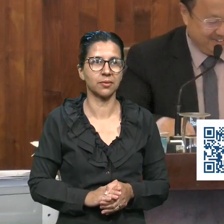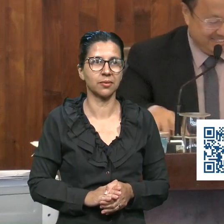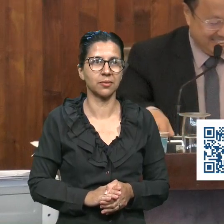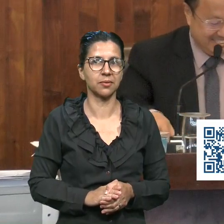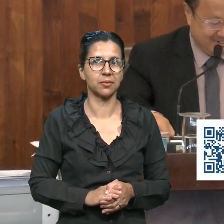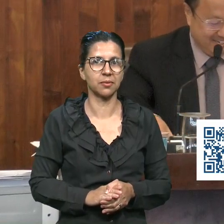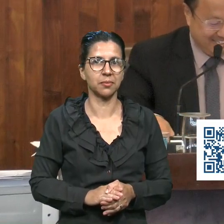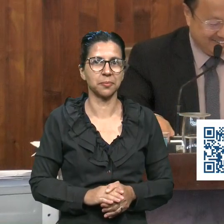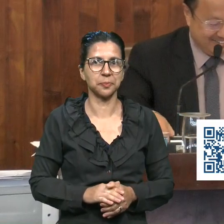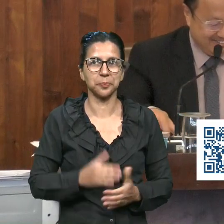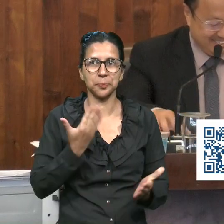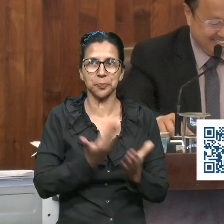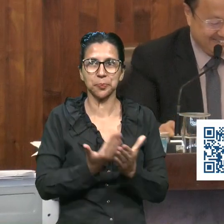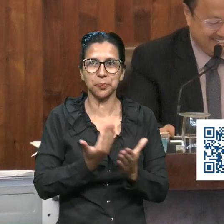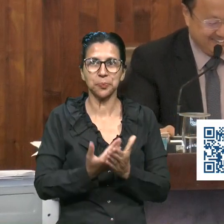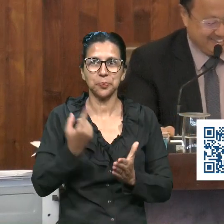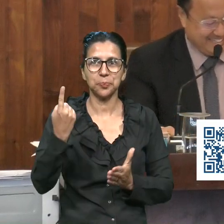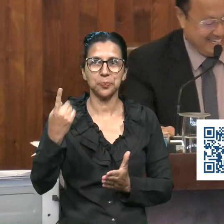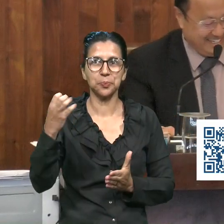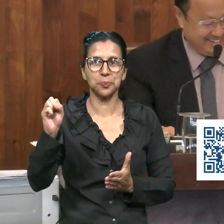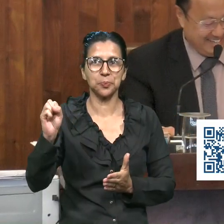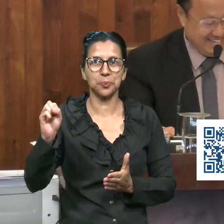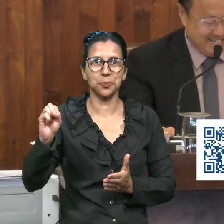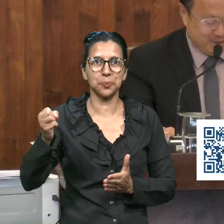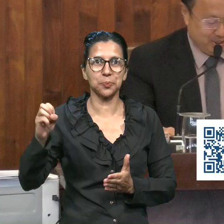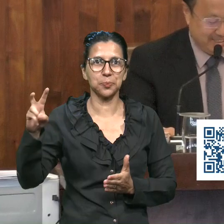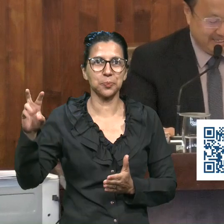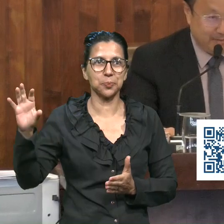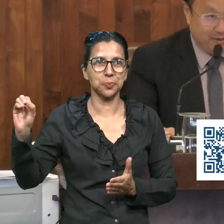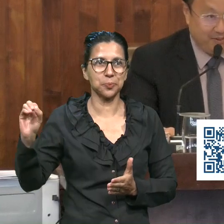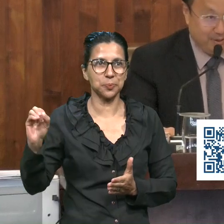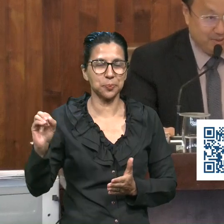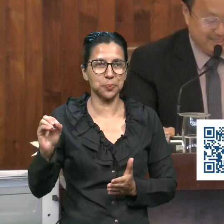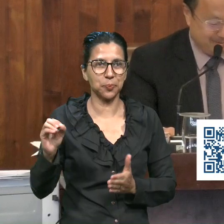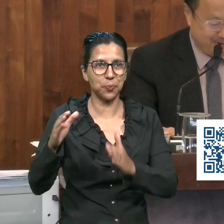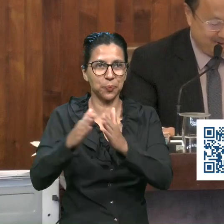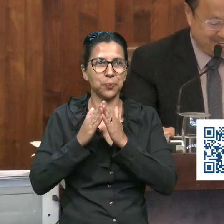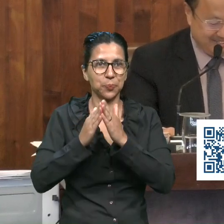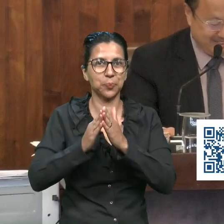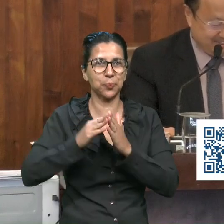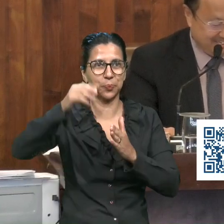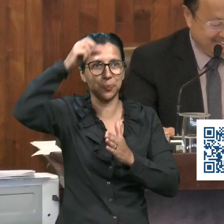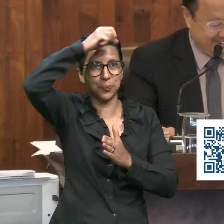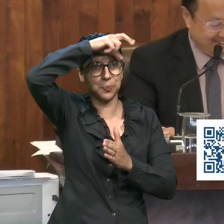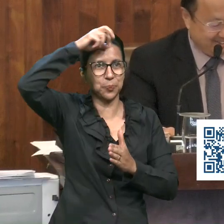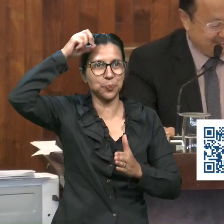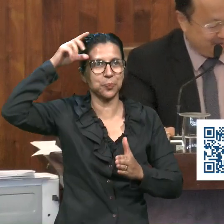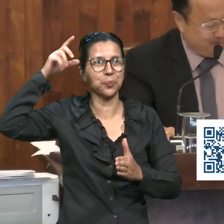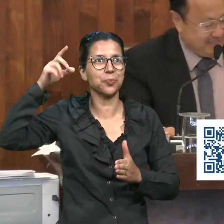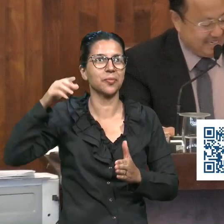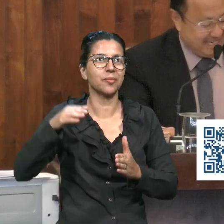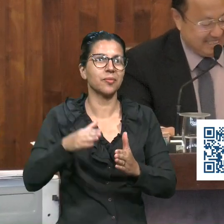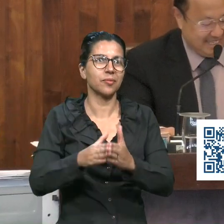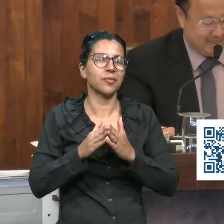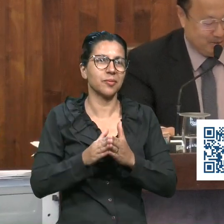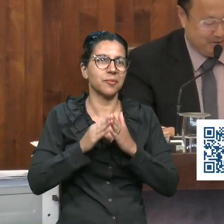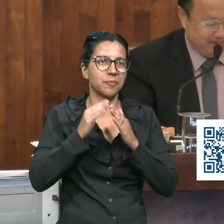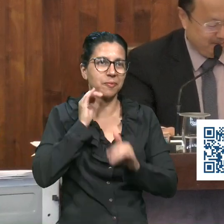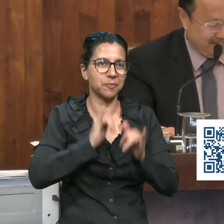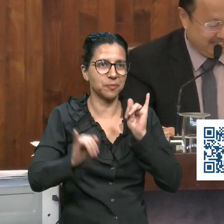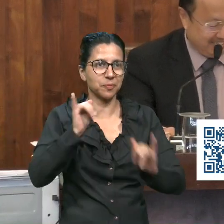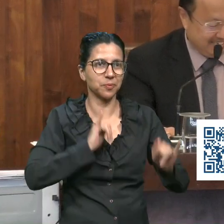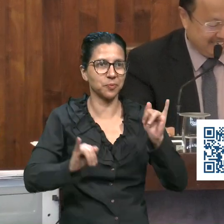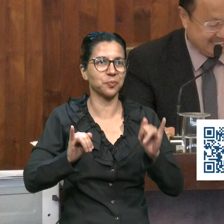Requerimento 1850-2023, vereador Rogerinho, solicitando ao prefeito municipal, senhor Daniel Alonso, informar essa Casa de Leis